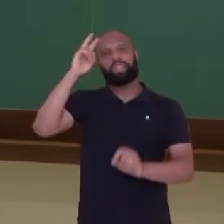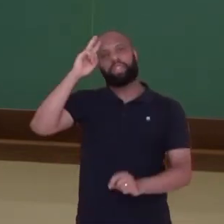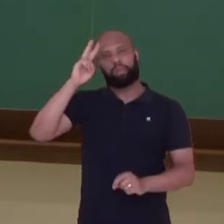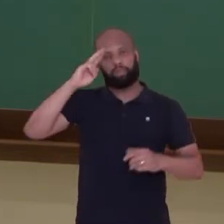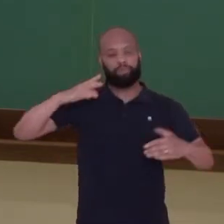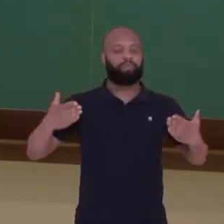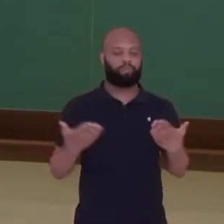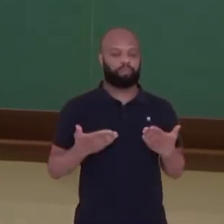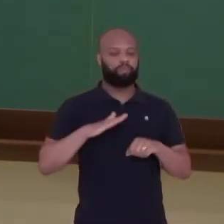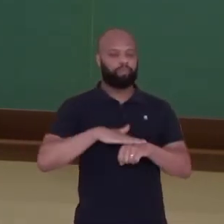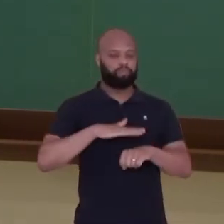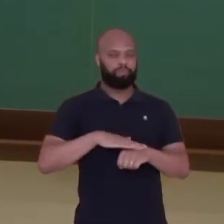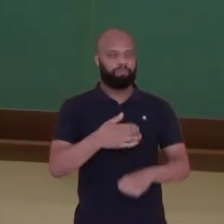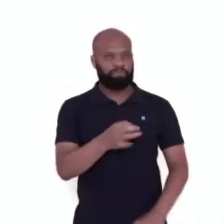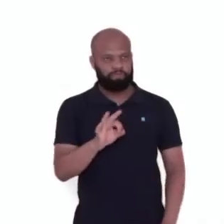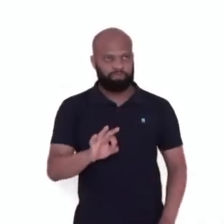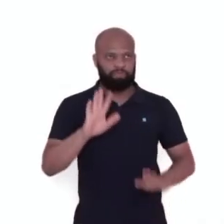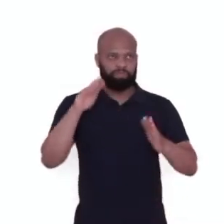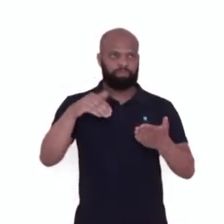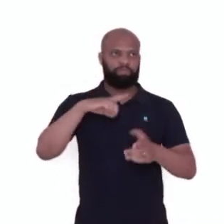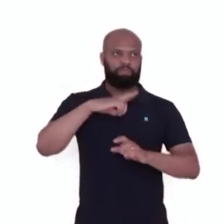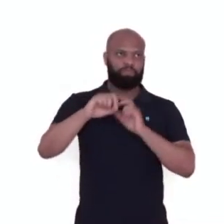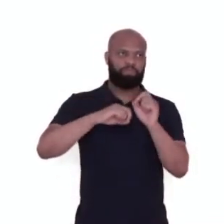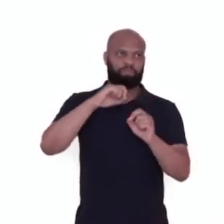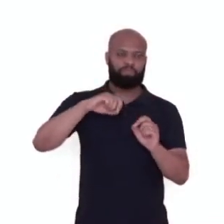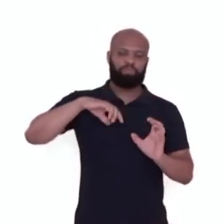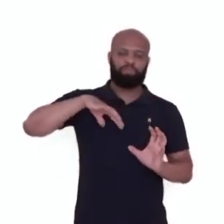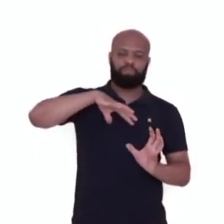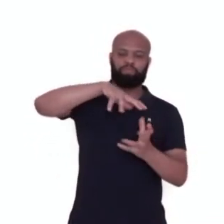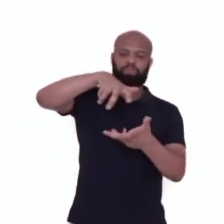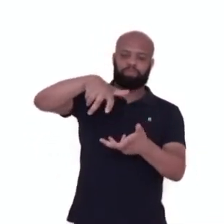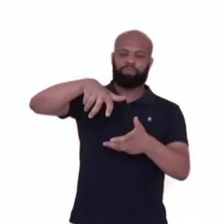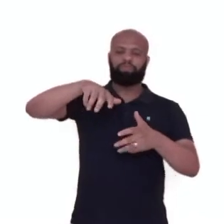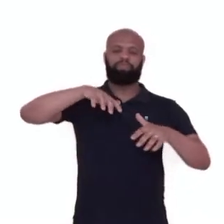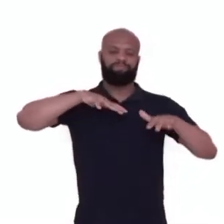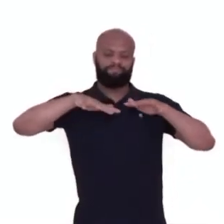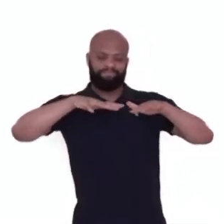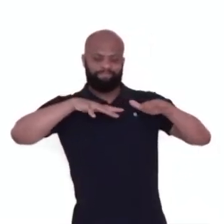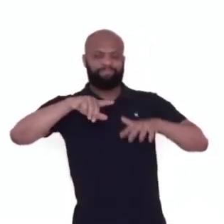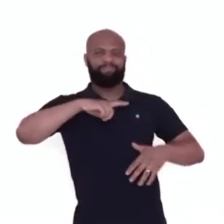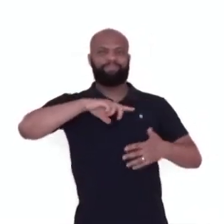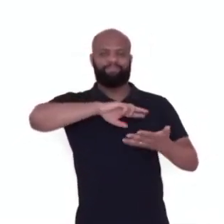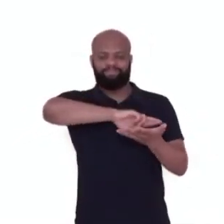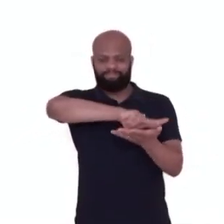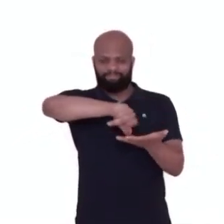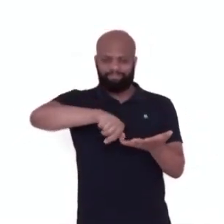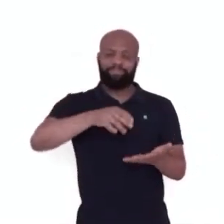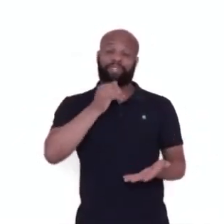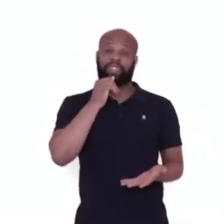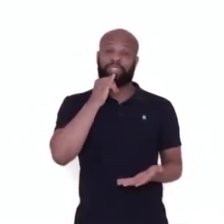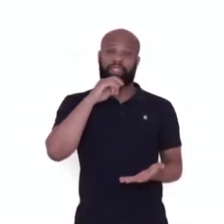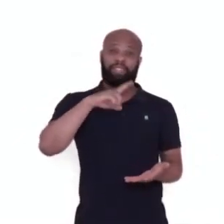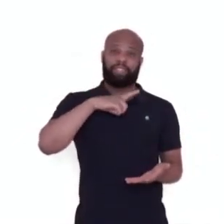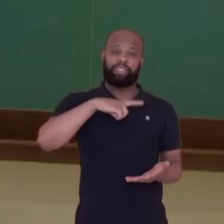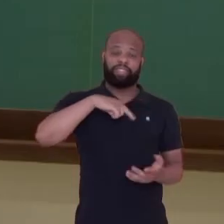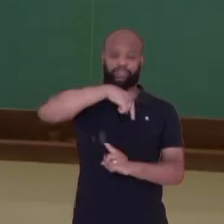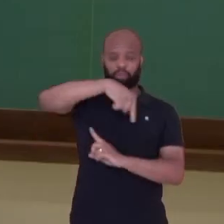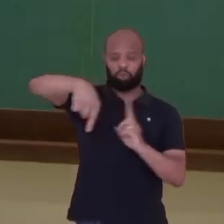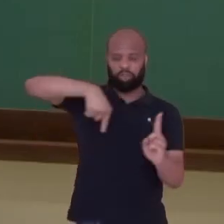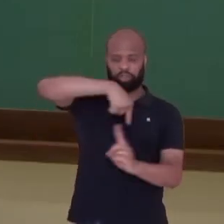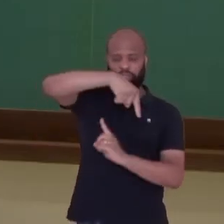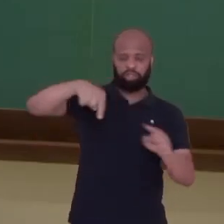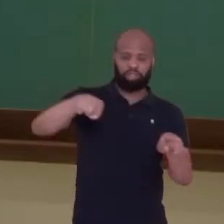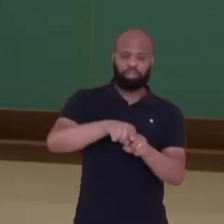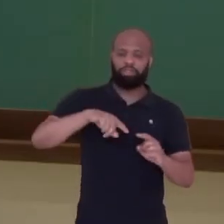relembrando esses movimentos. O planeta realiza, então, diversos movimentos. como a rotação e a translação. E